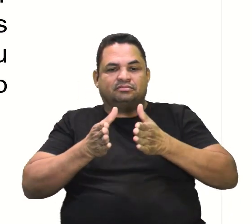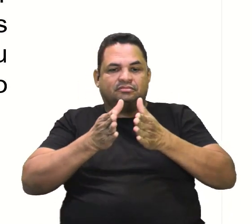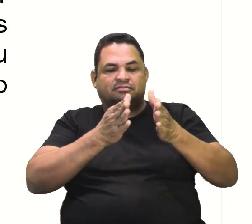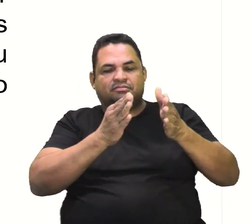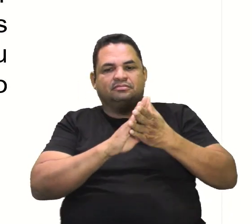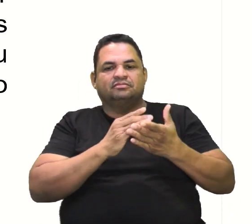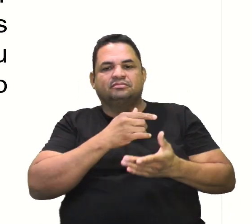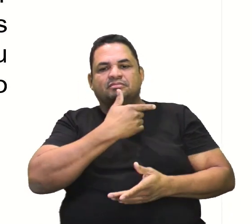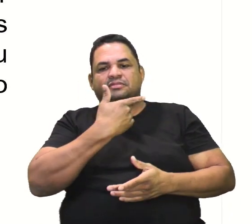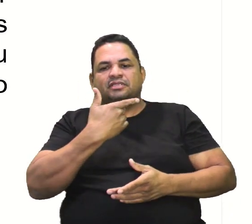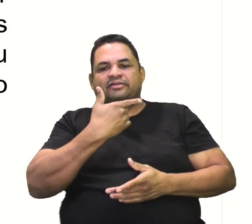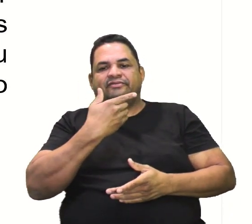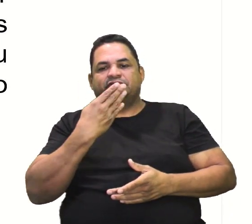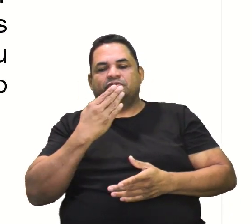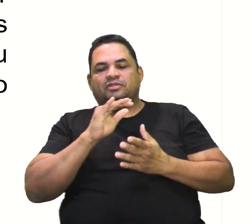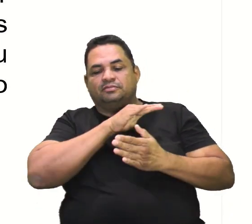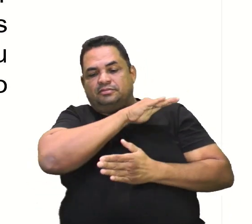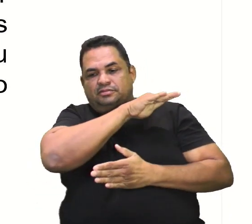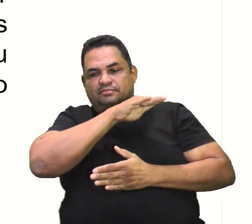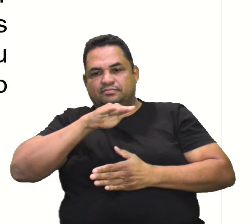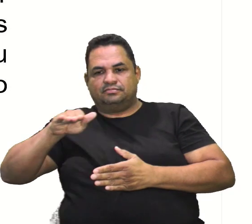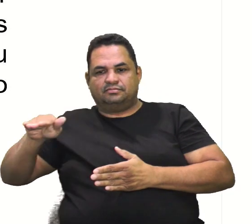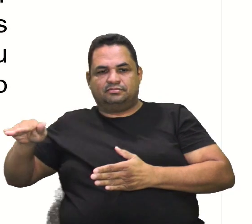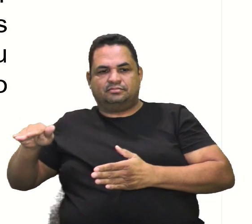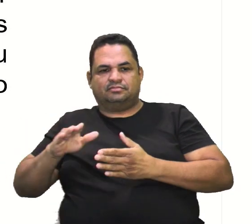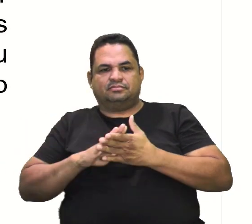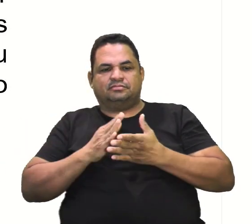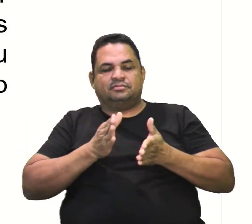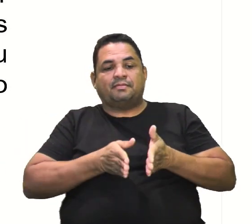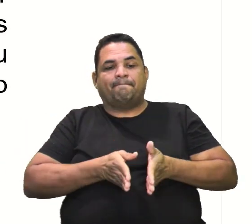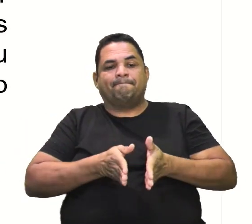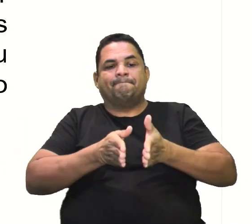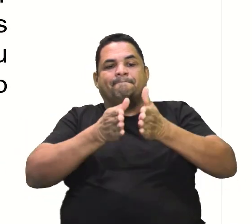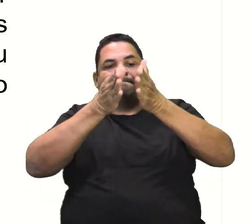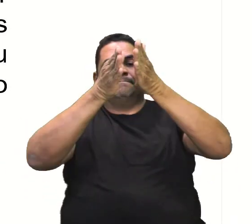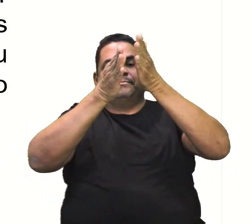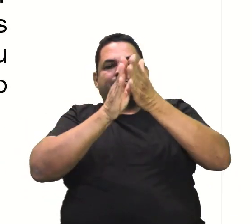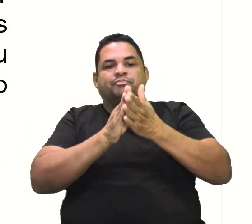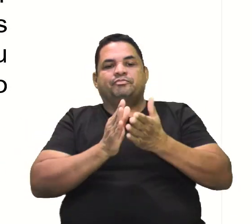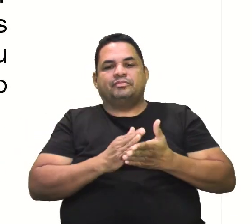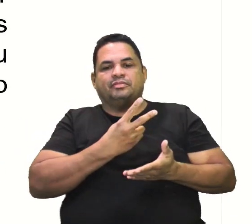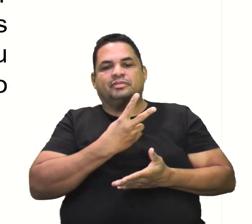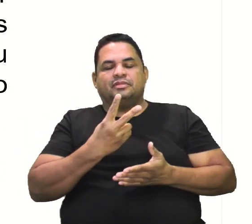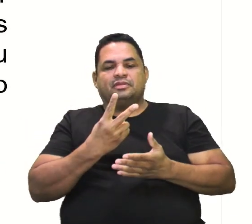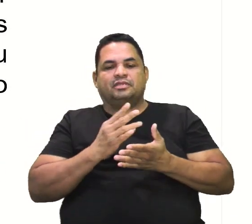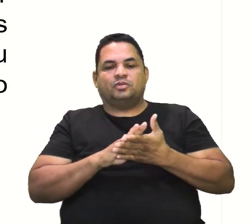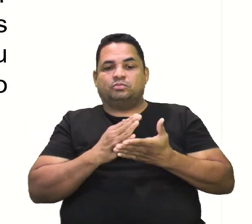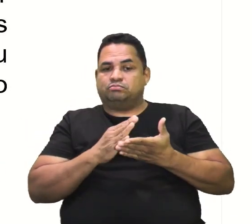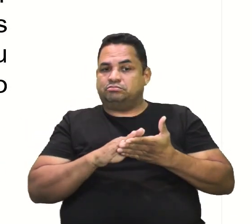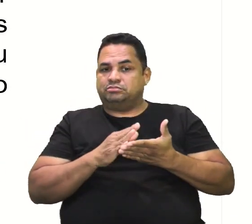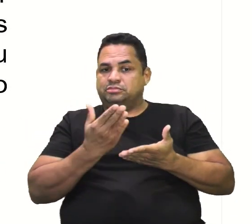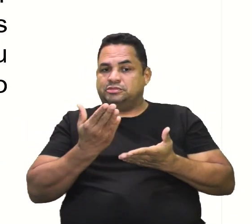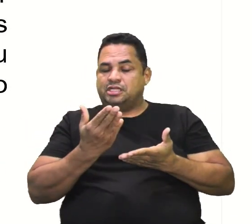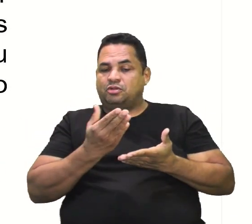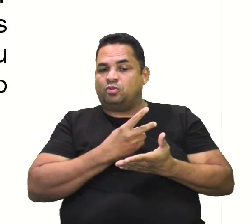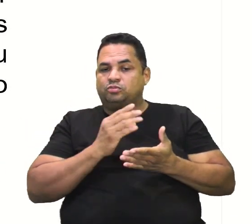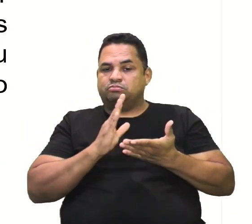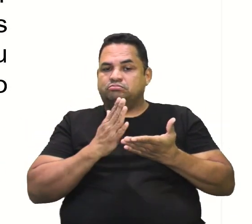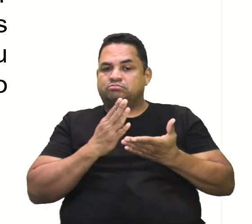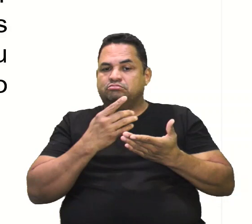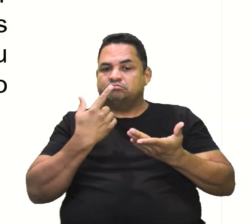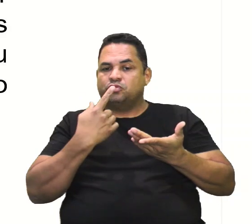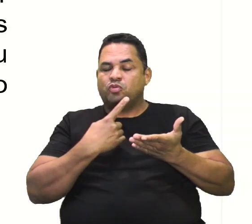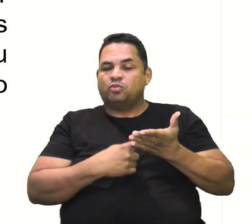pela ponte é de 24 metros e a pilastra central, segundo o arquiteto, deverá